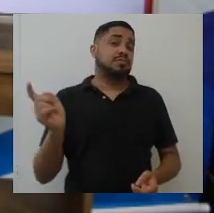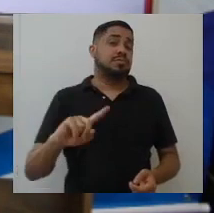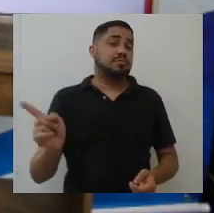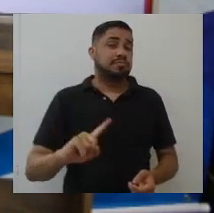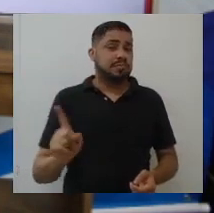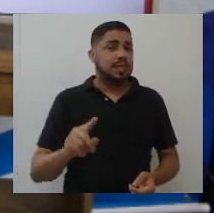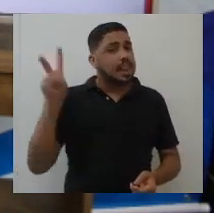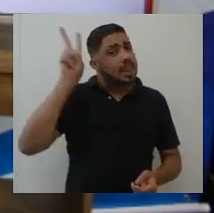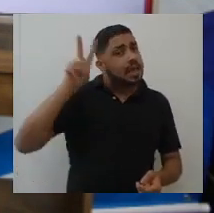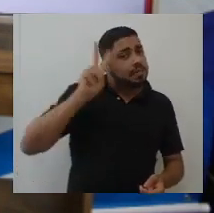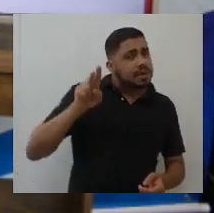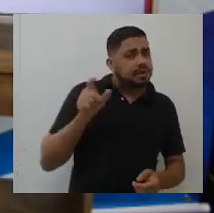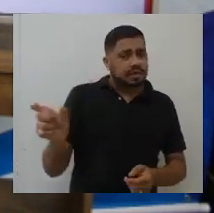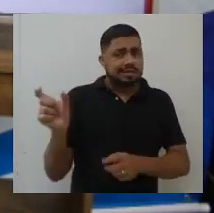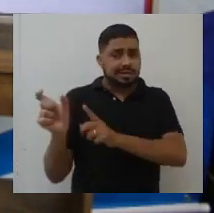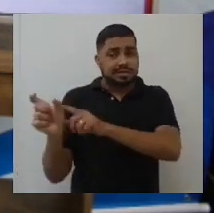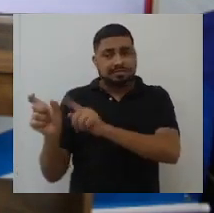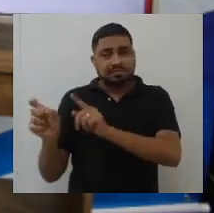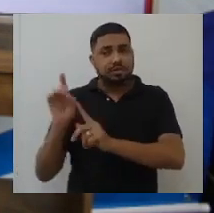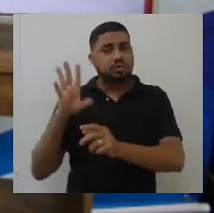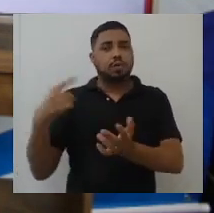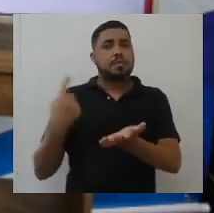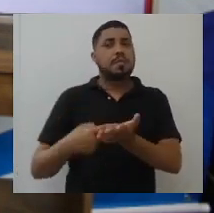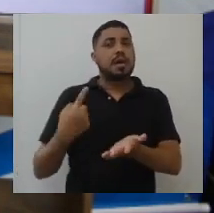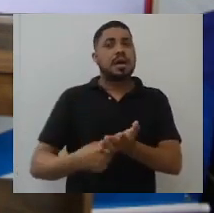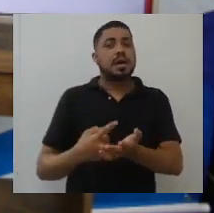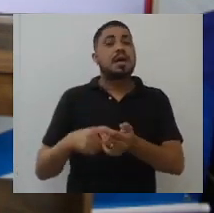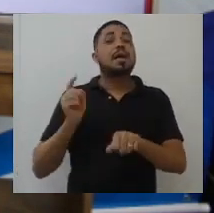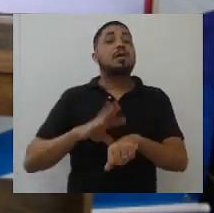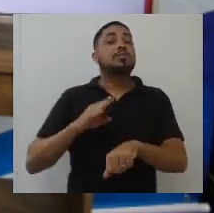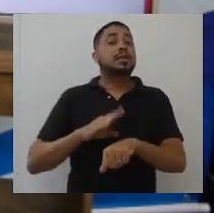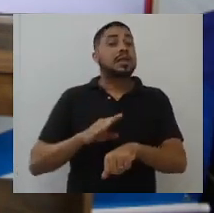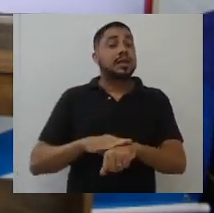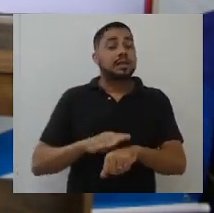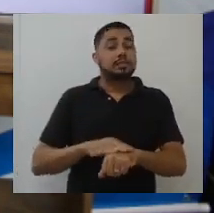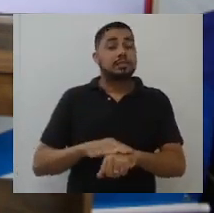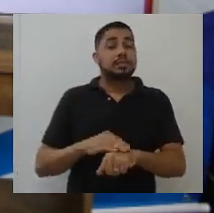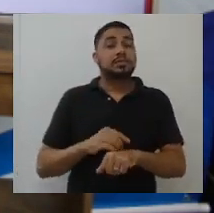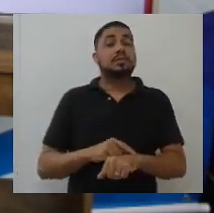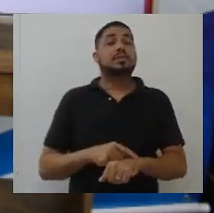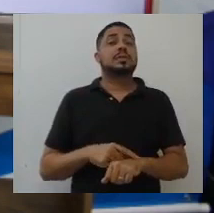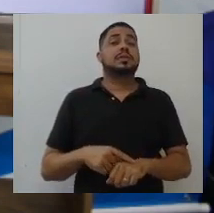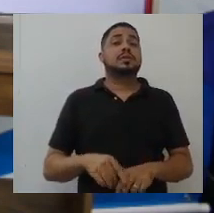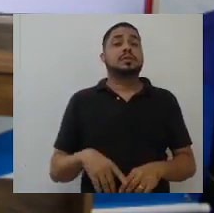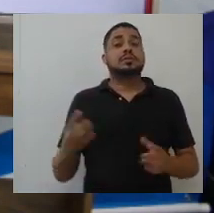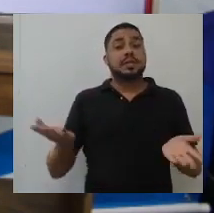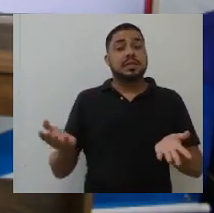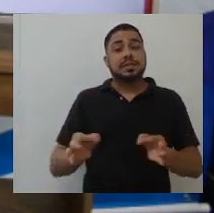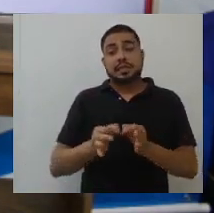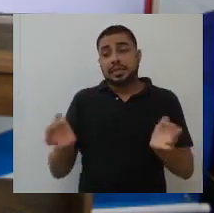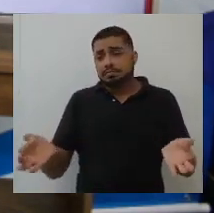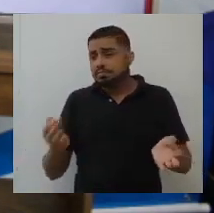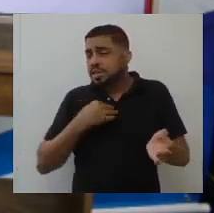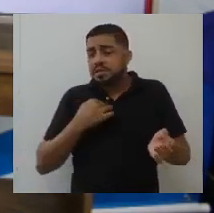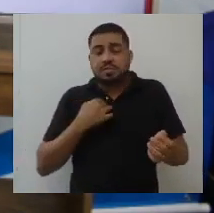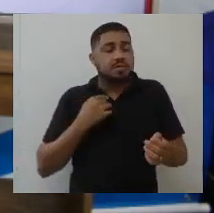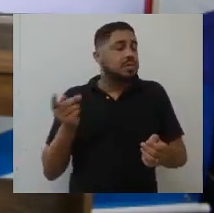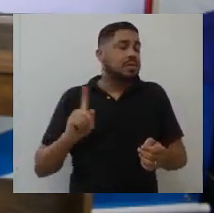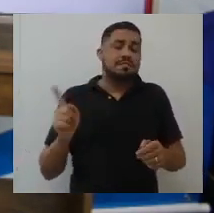esse doesn't, enfim, ele só marca o tempo presente, presente simples, tá bom? Então eu não